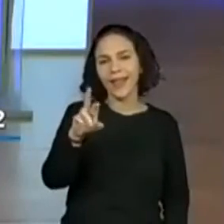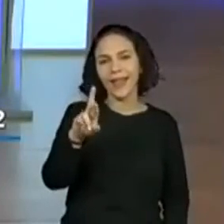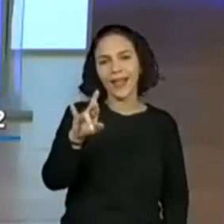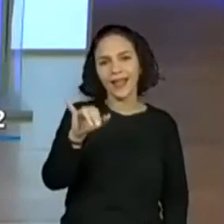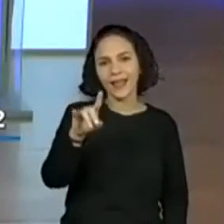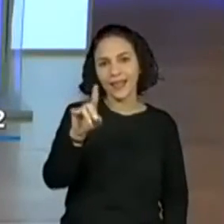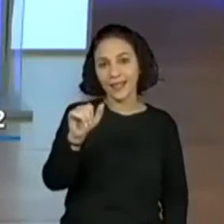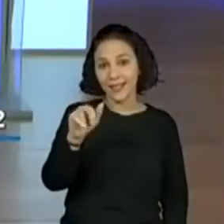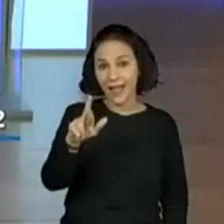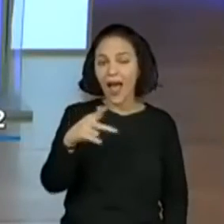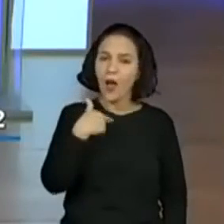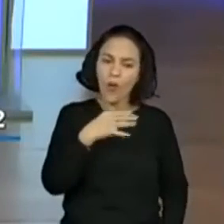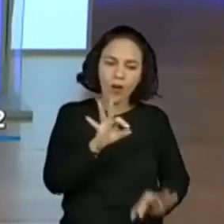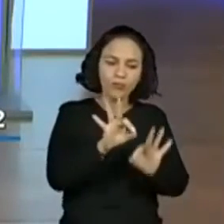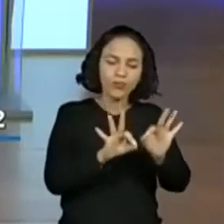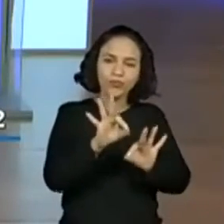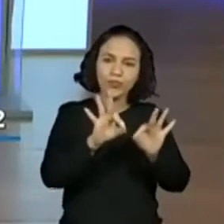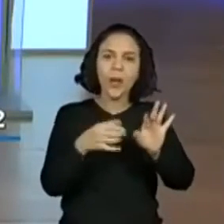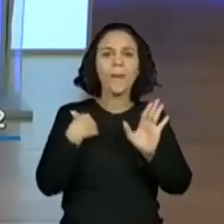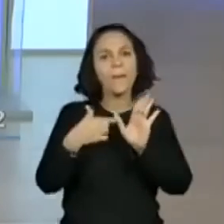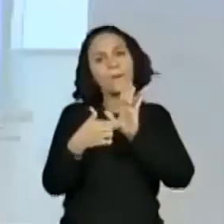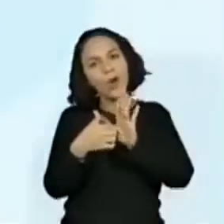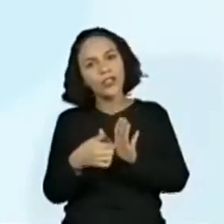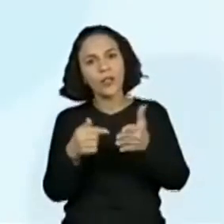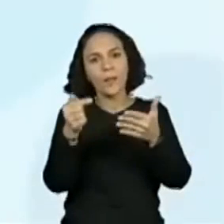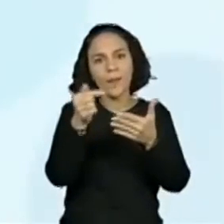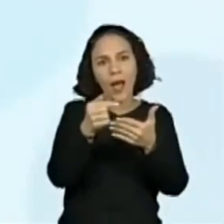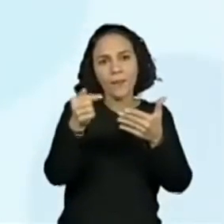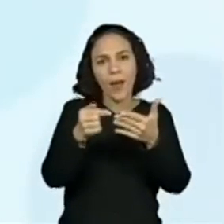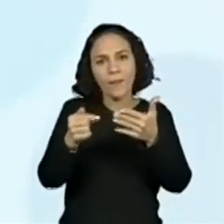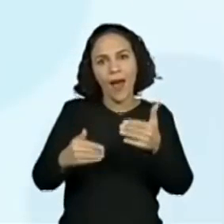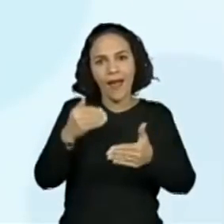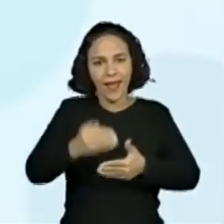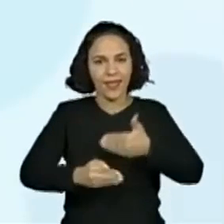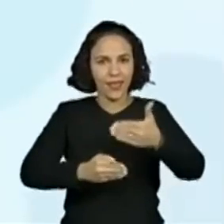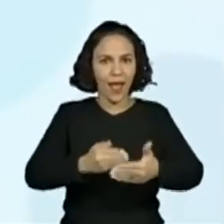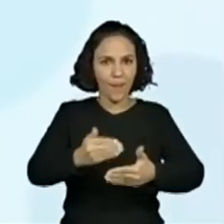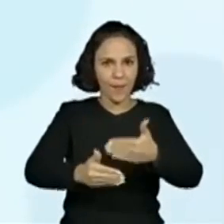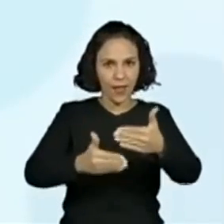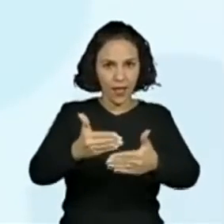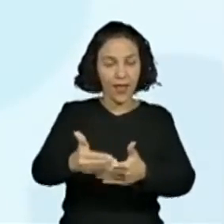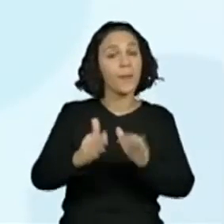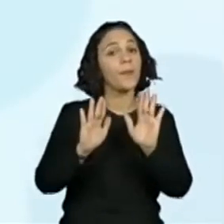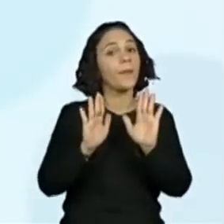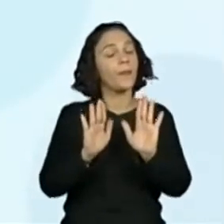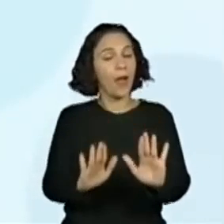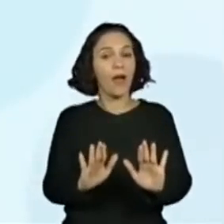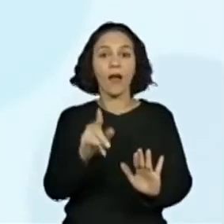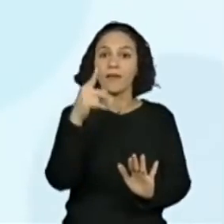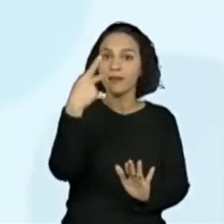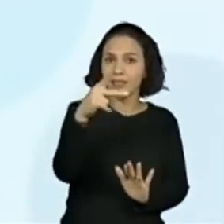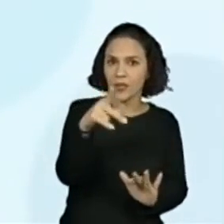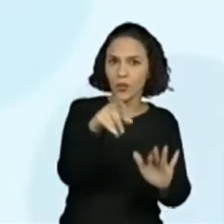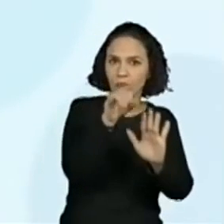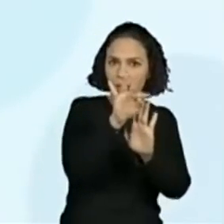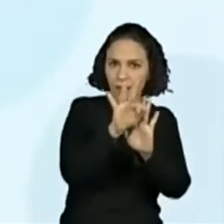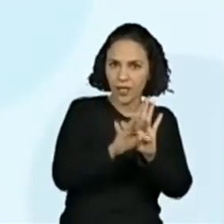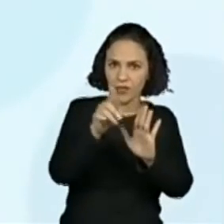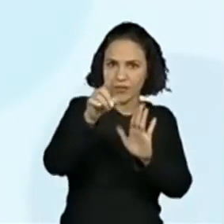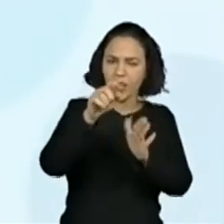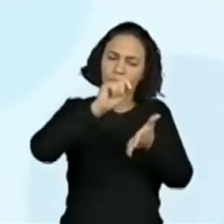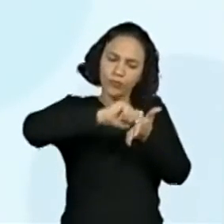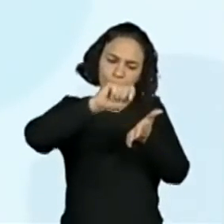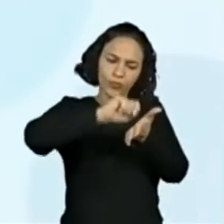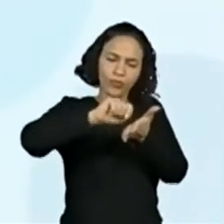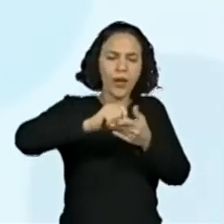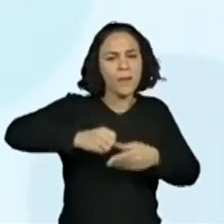capturar... Doente. Então, esse vai ser o plano. É, a gente já tem um plano que depois a gente precisa escrever.